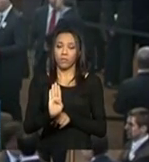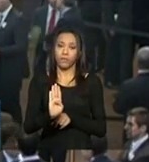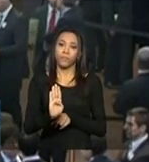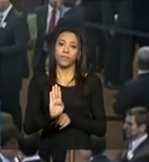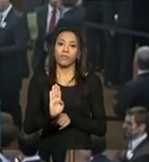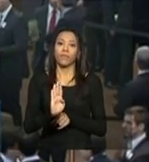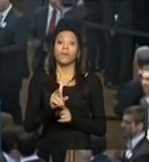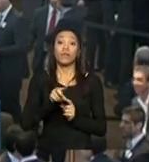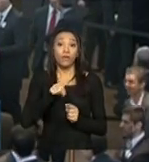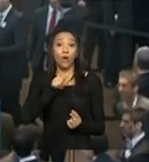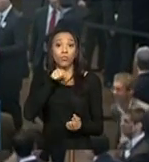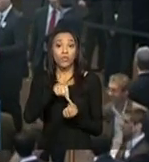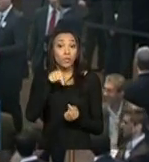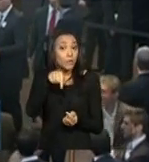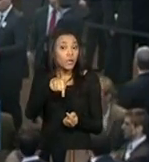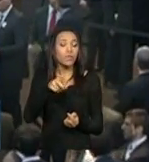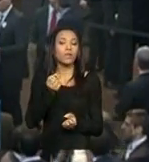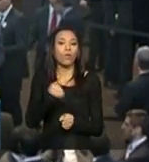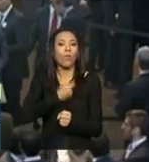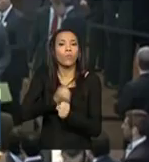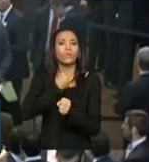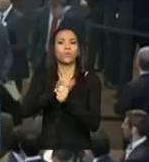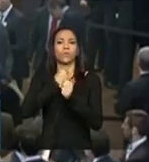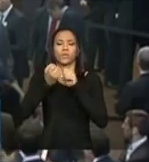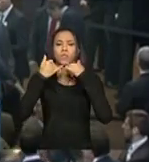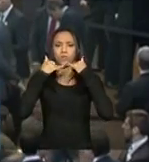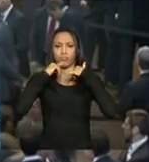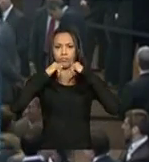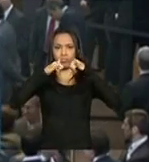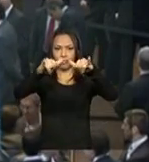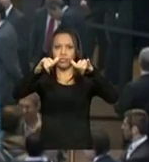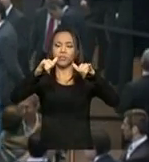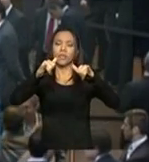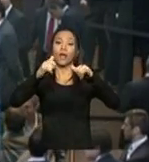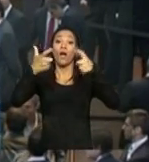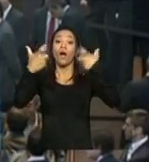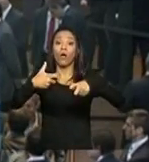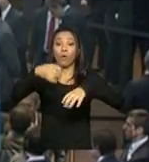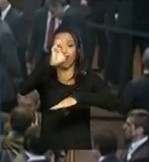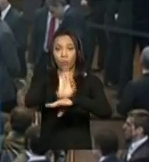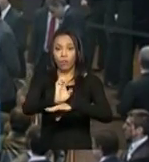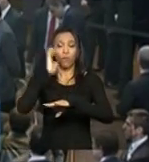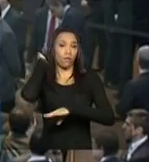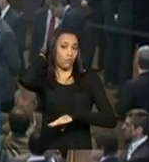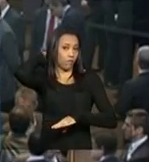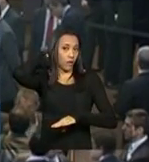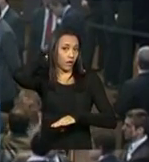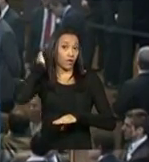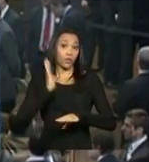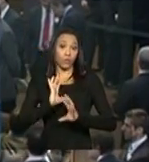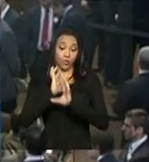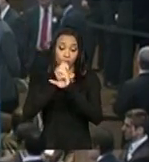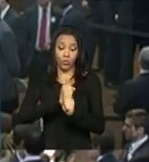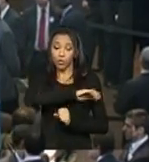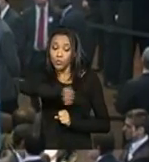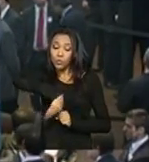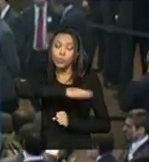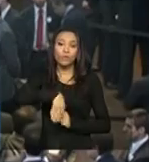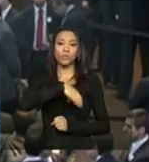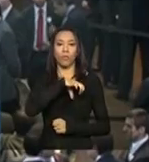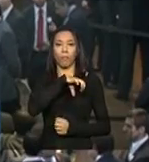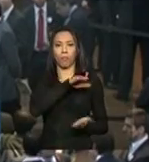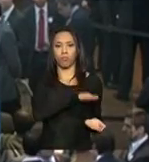que tem o objetivo de construir linhas de transmissão no estado do Pará. Ao todo, são 9